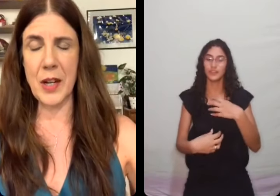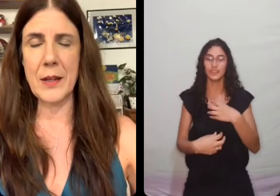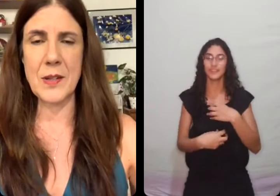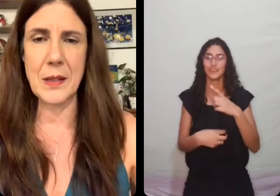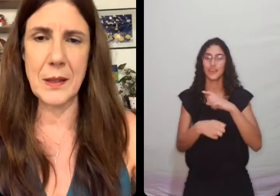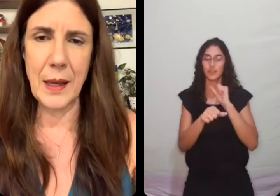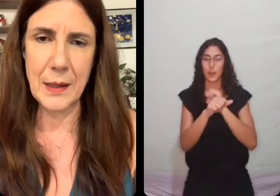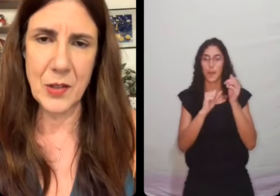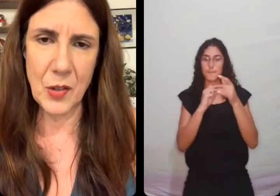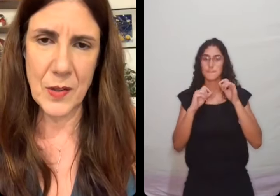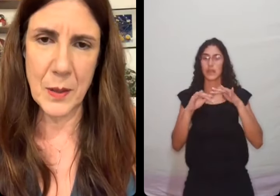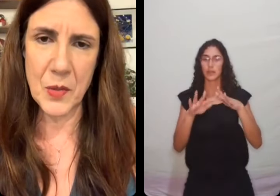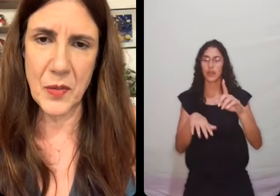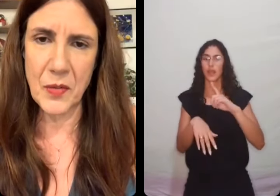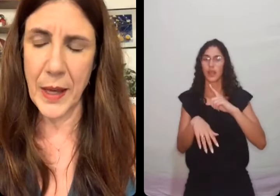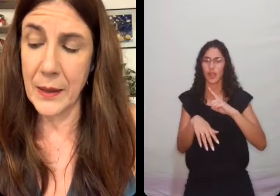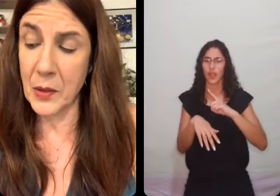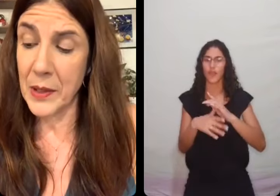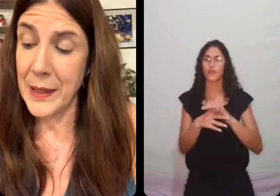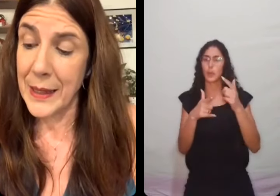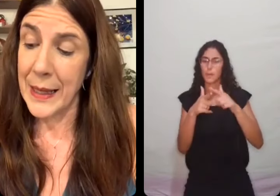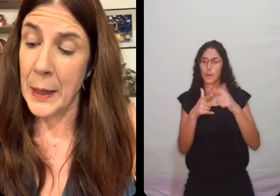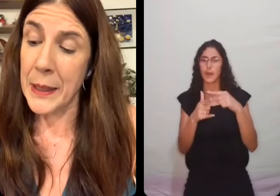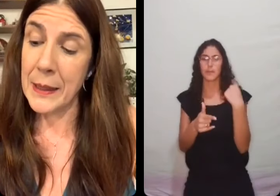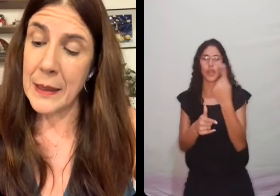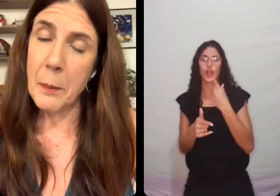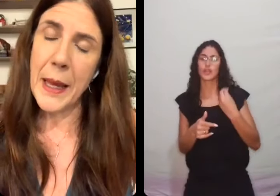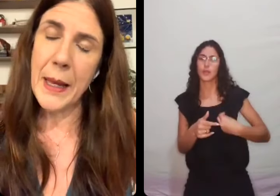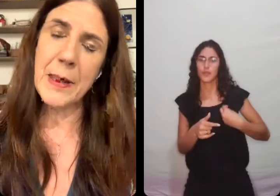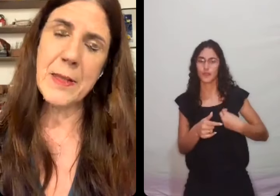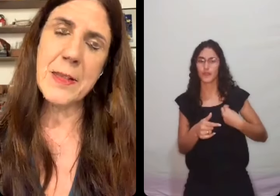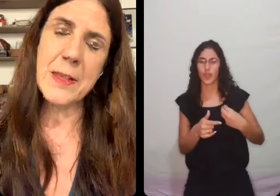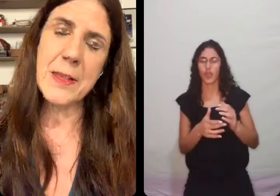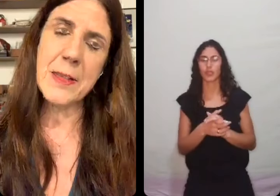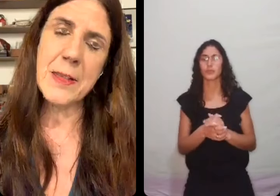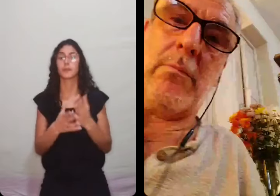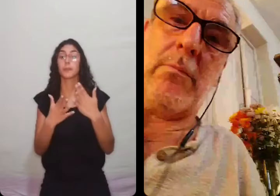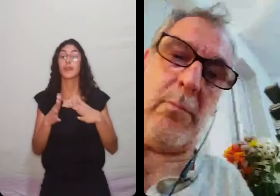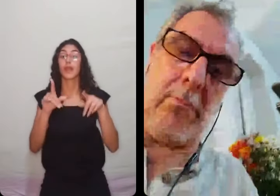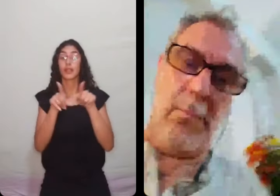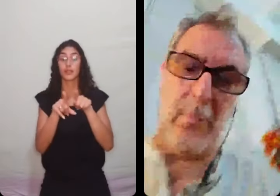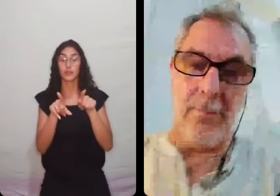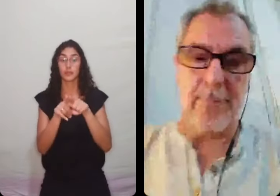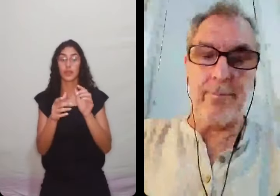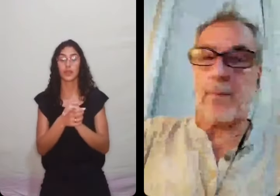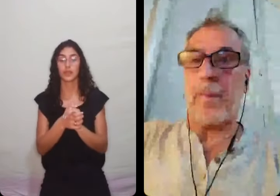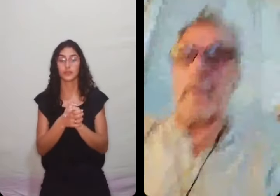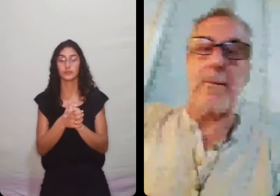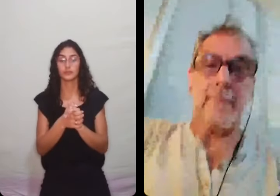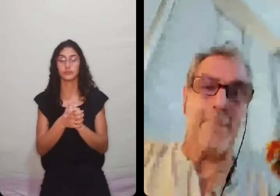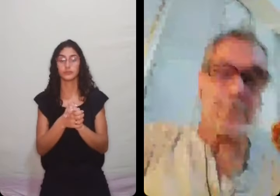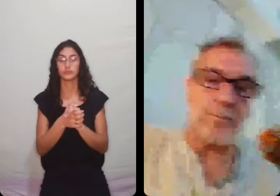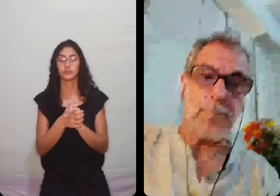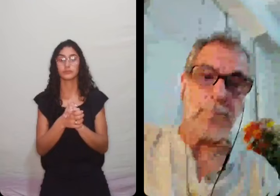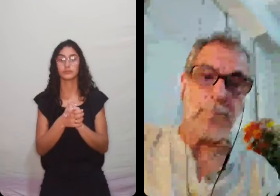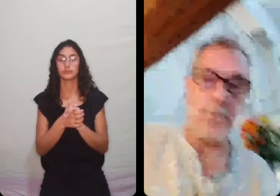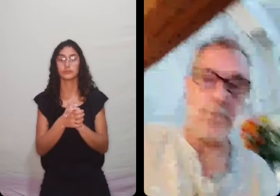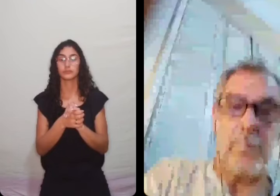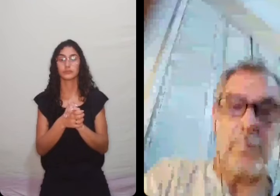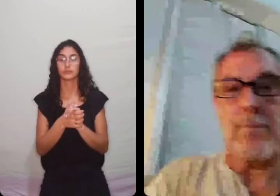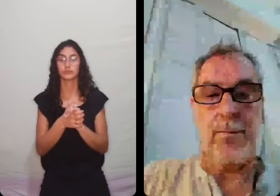tragédia sanitária que nós estamos vivendo. E também desse desconforto político. Ah,